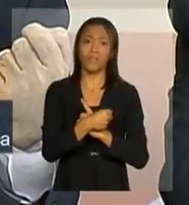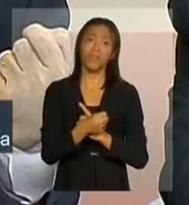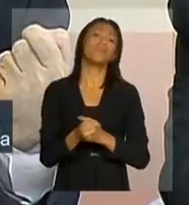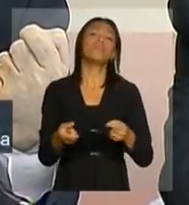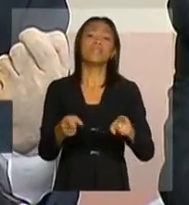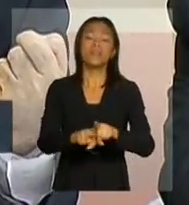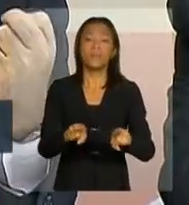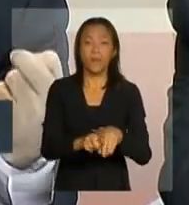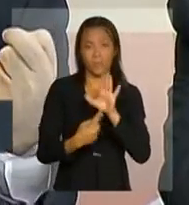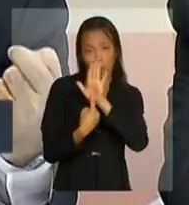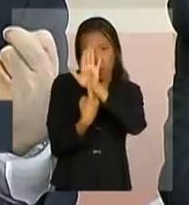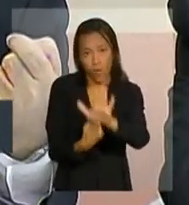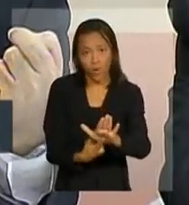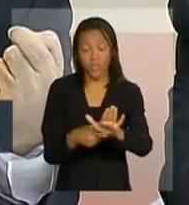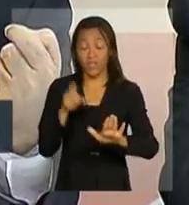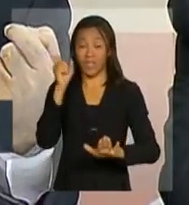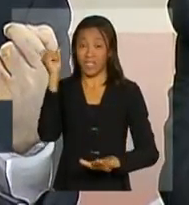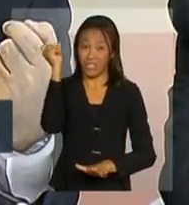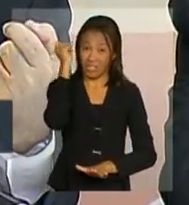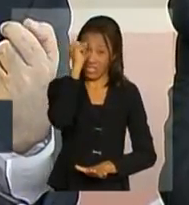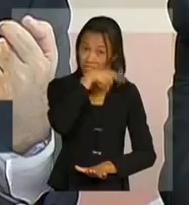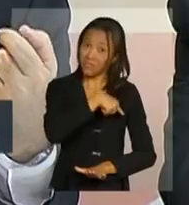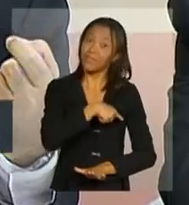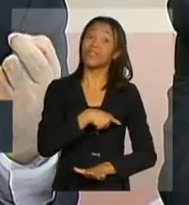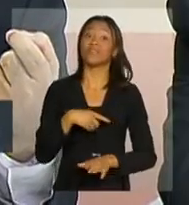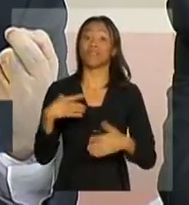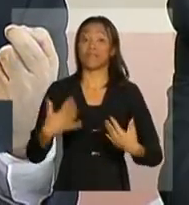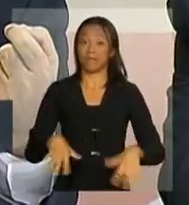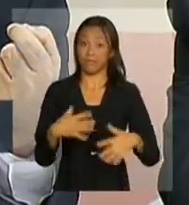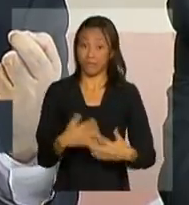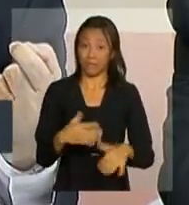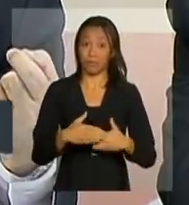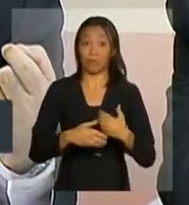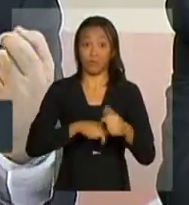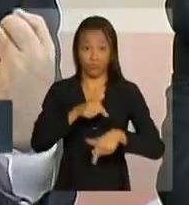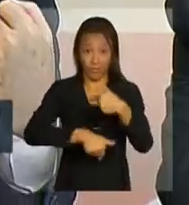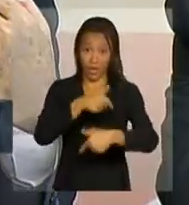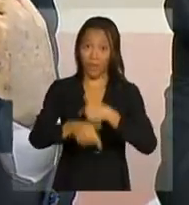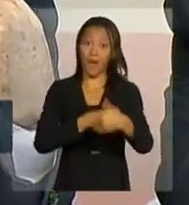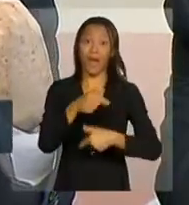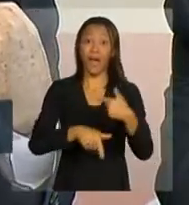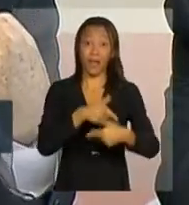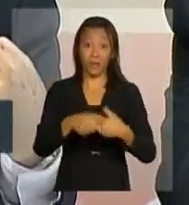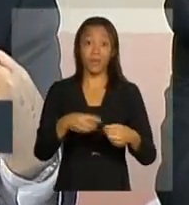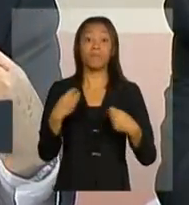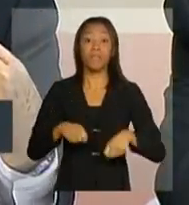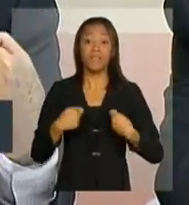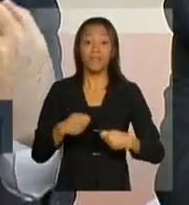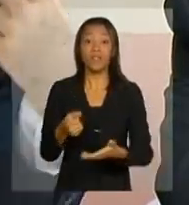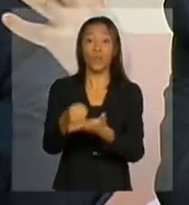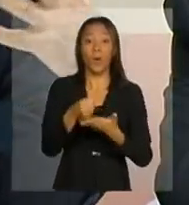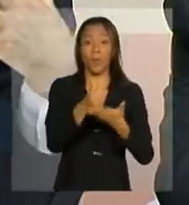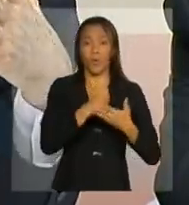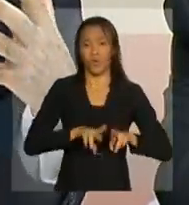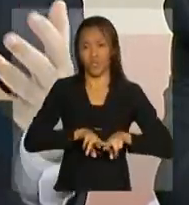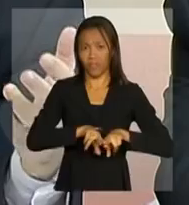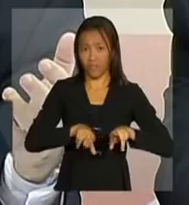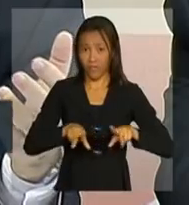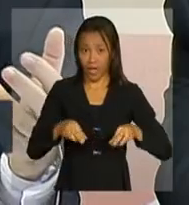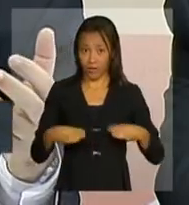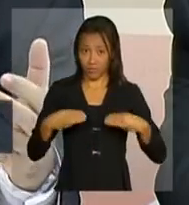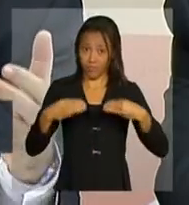tempo, a difícil tarefa de um trabalho intermin ministerial de um trabalho transversal que combina